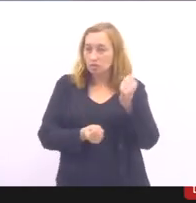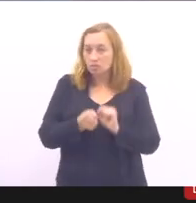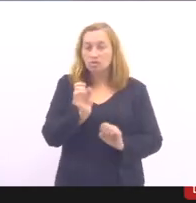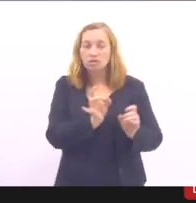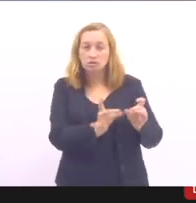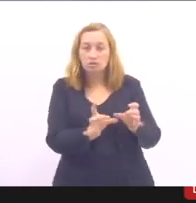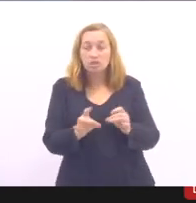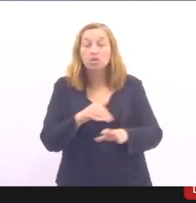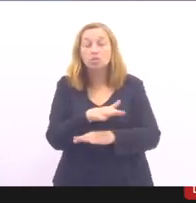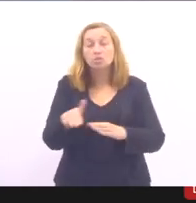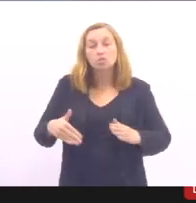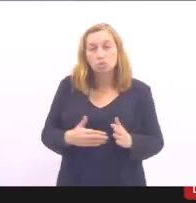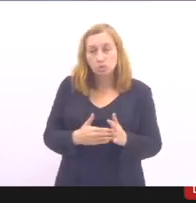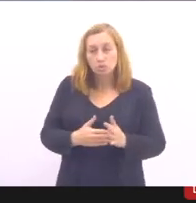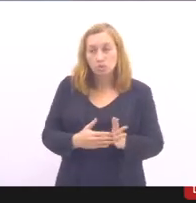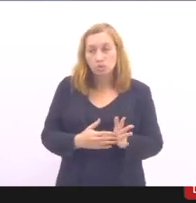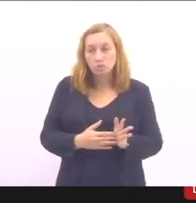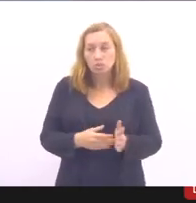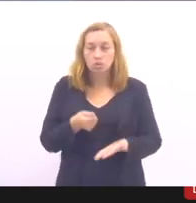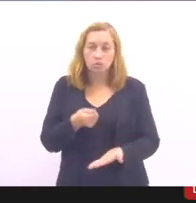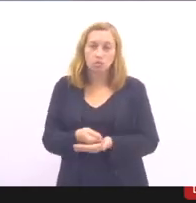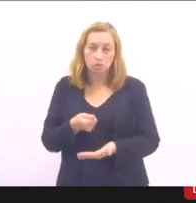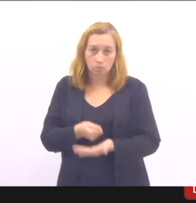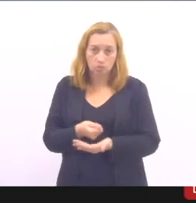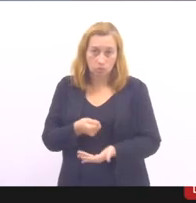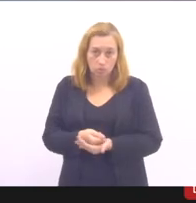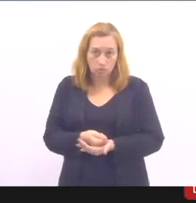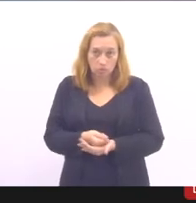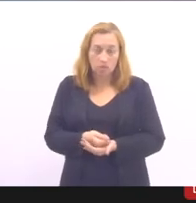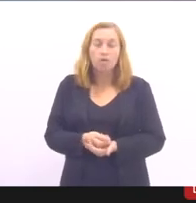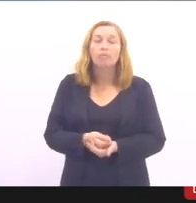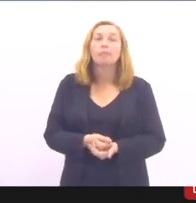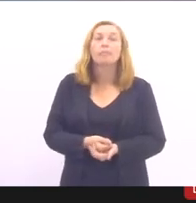Então, todos esses obrigados